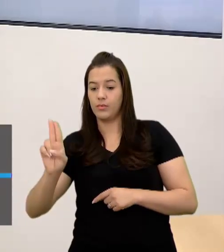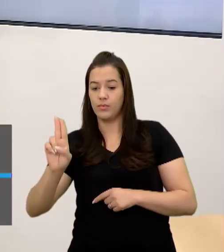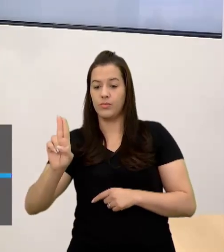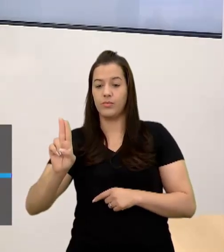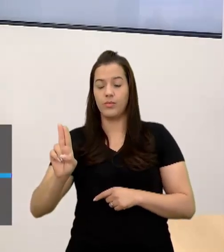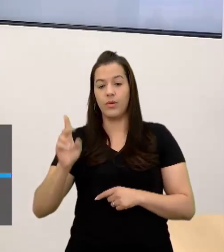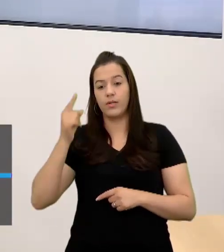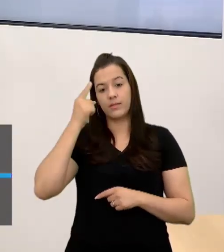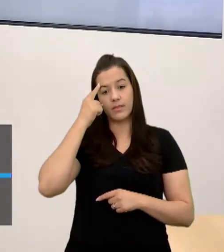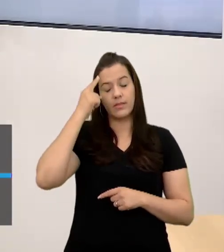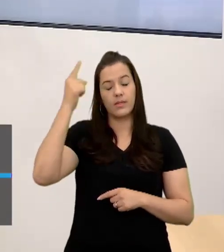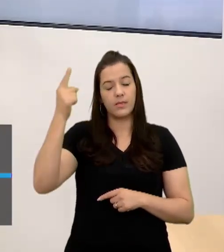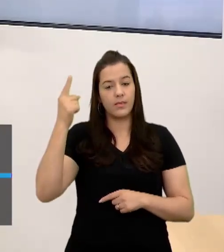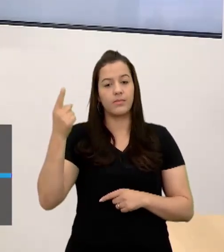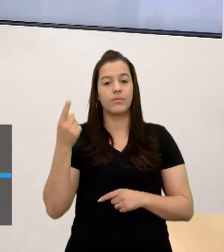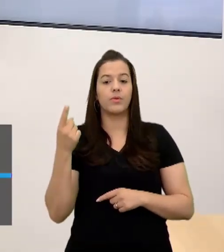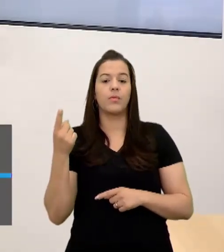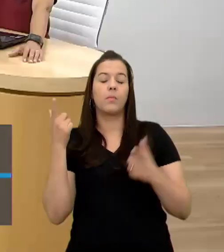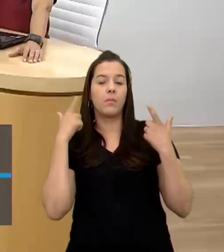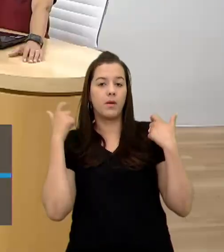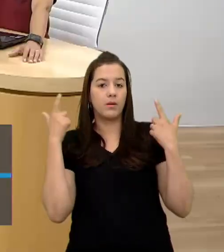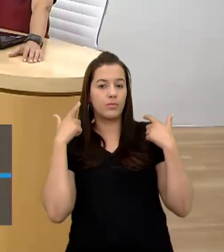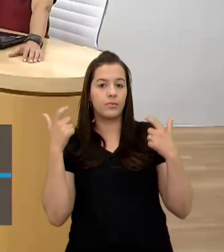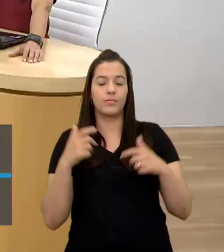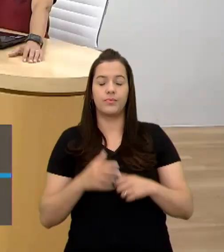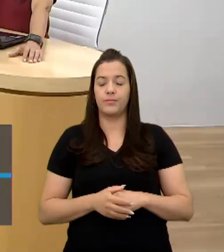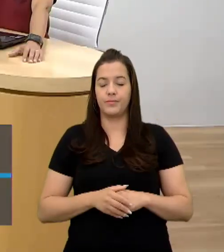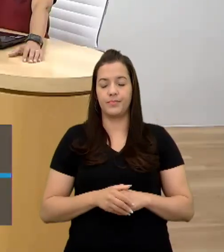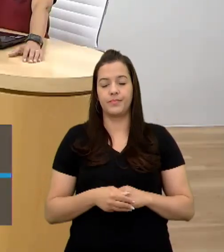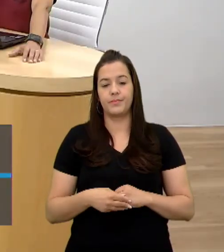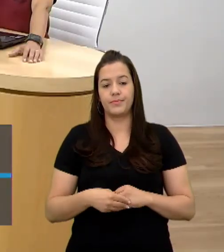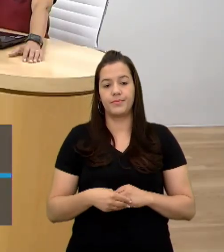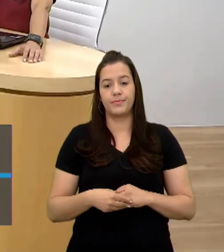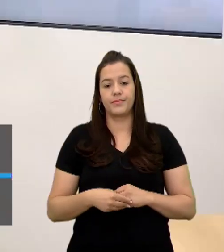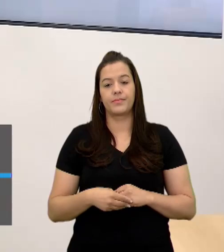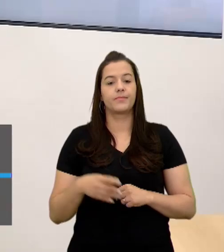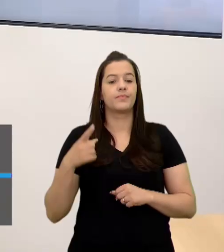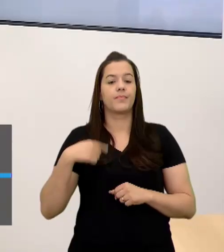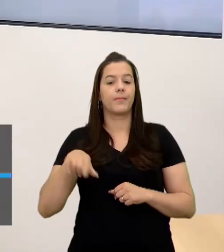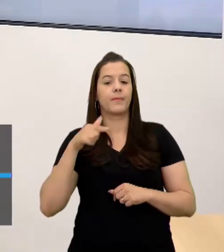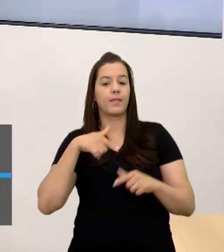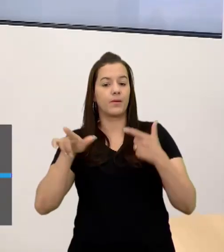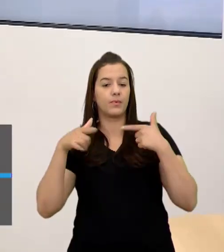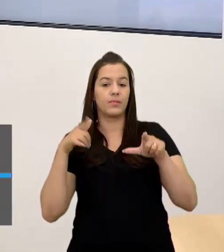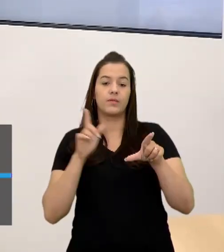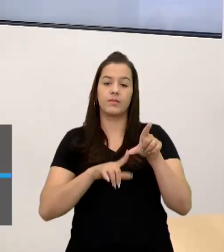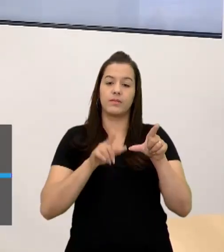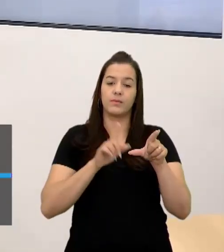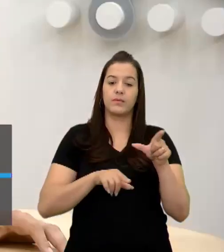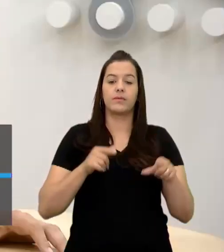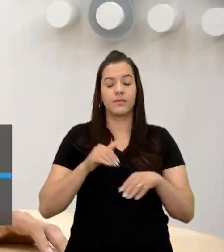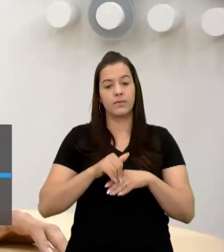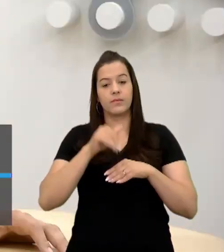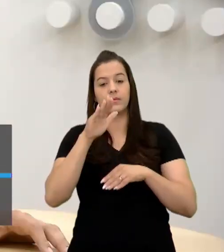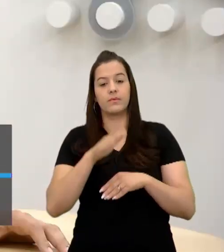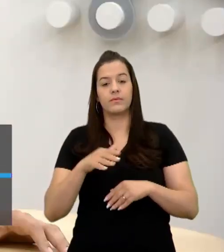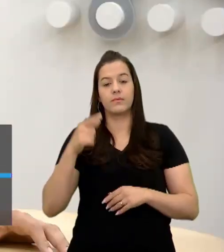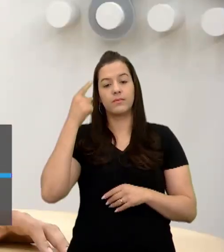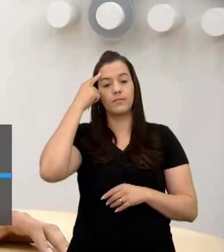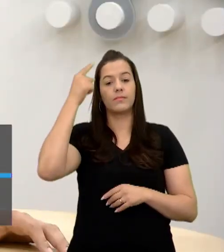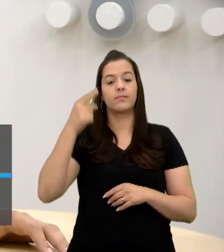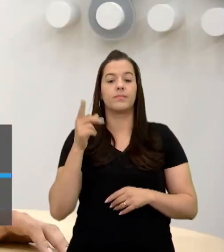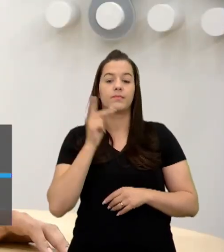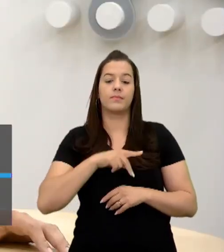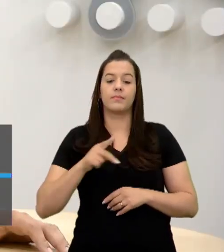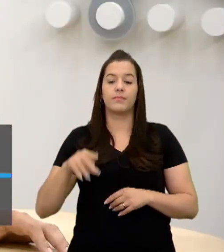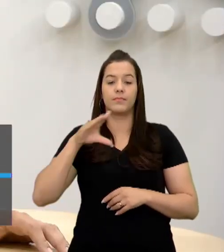coisas que lembram som, né? A ideia do som, né? Muito bem. Vamos lá, não que as outras letras não tenham, mas muito... Lá em professor de português